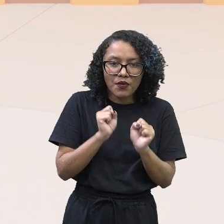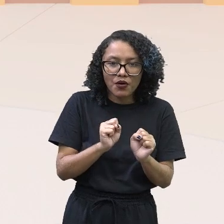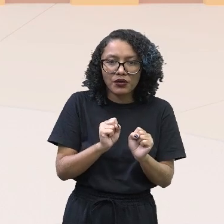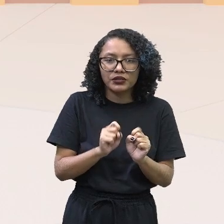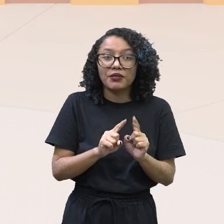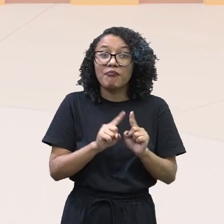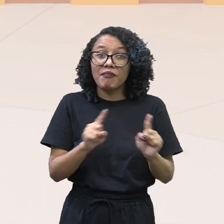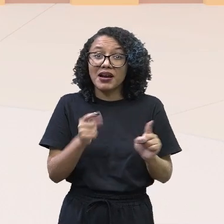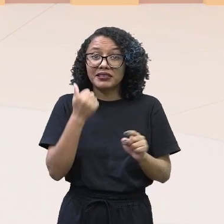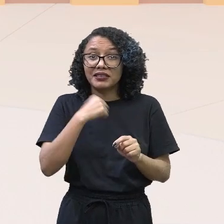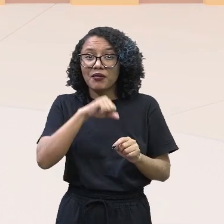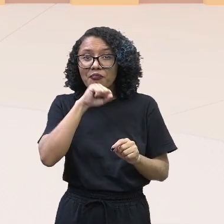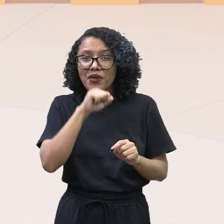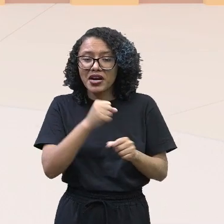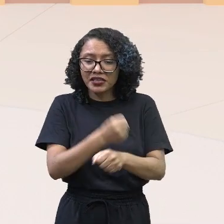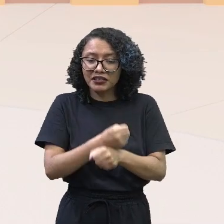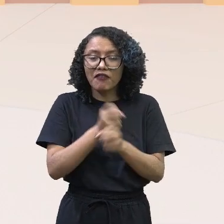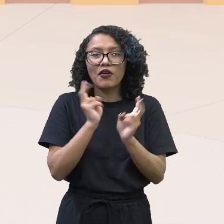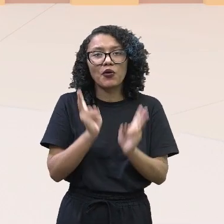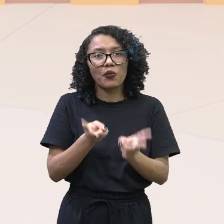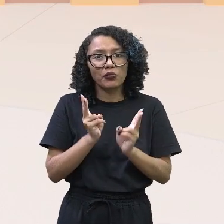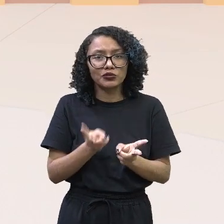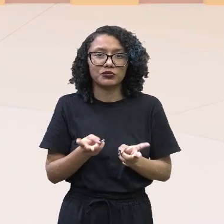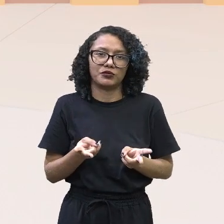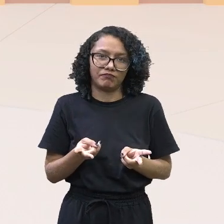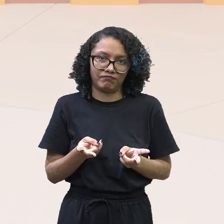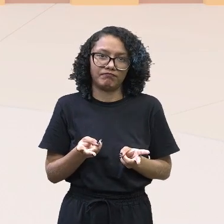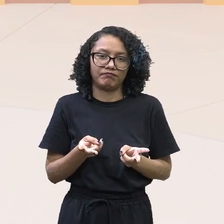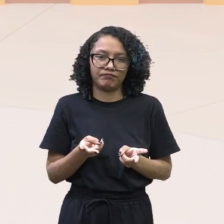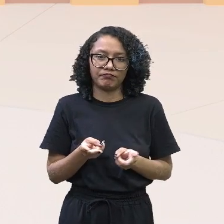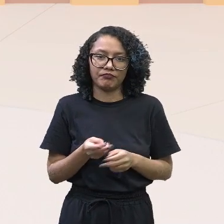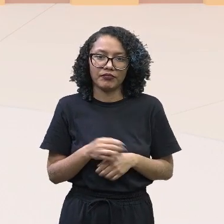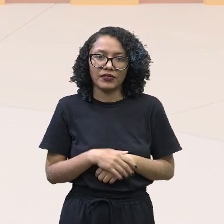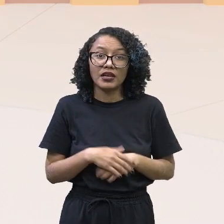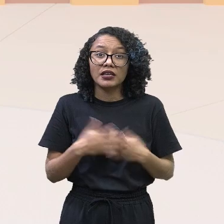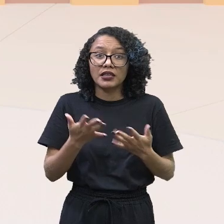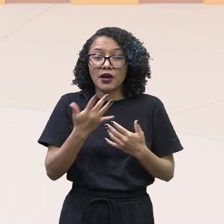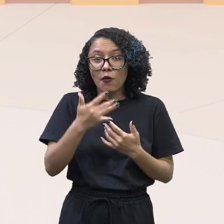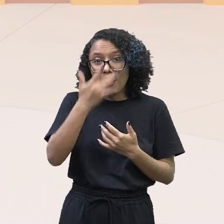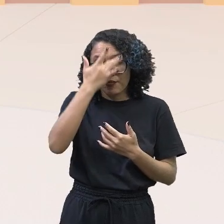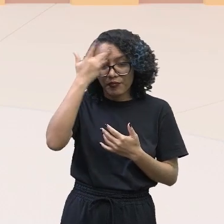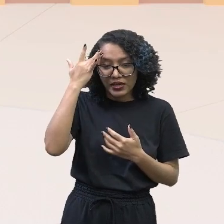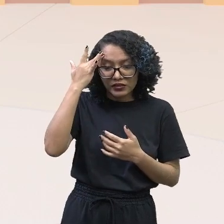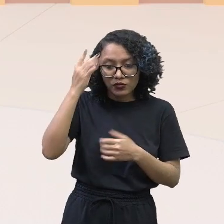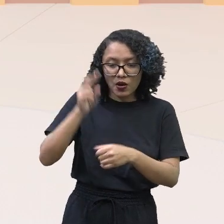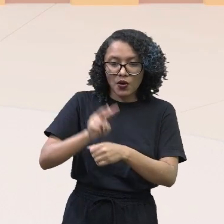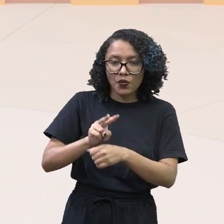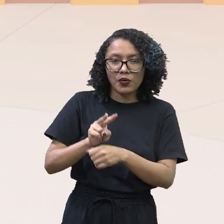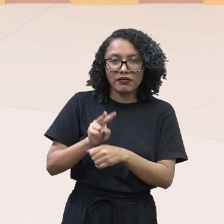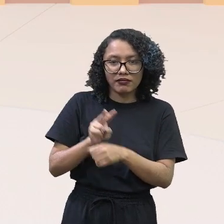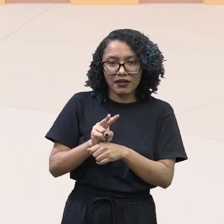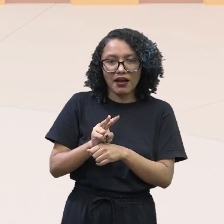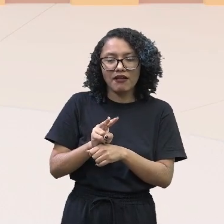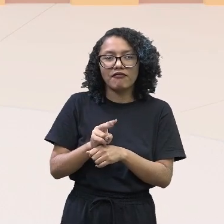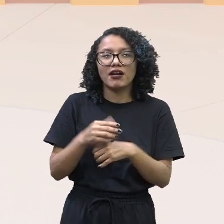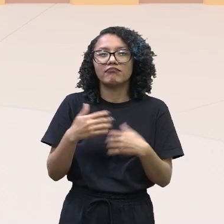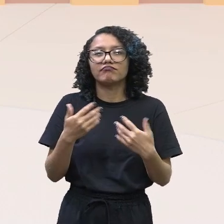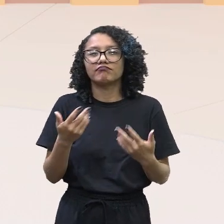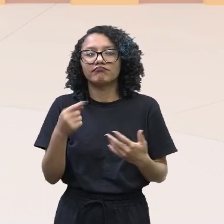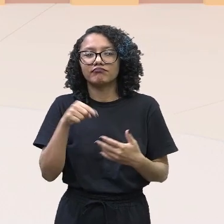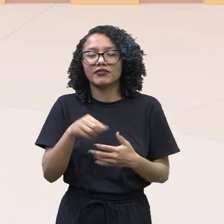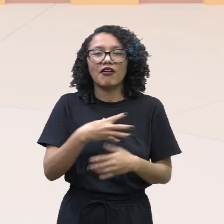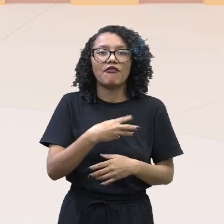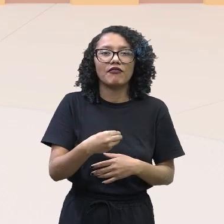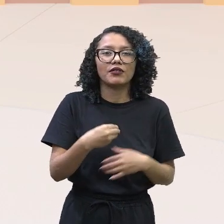de escravizada. Então, quem sustentava essa criança era justamente o senhor da sua mãe. Então, como é